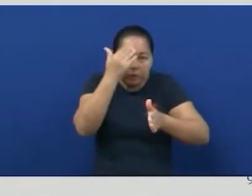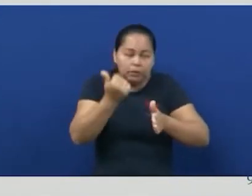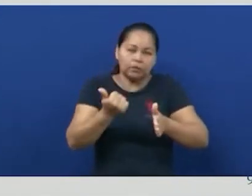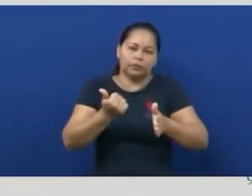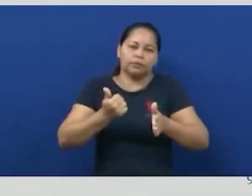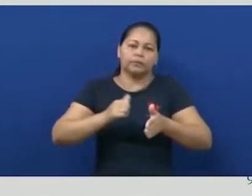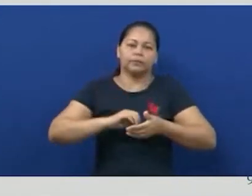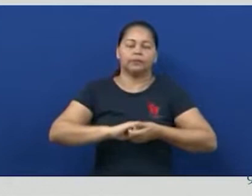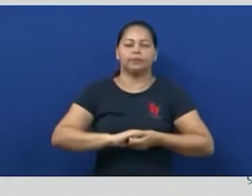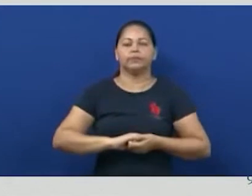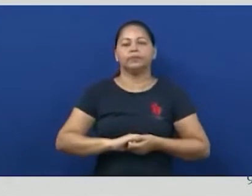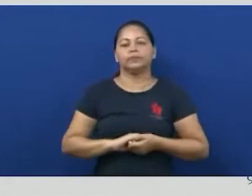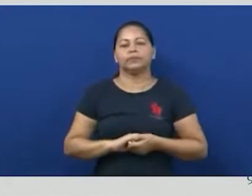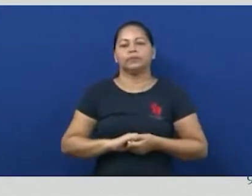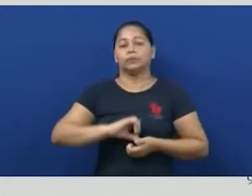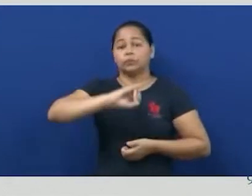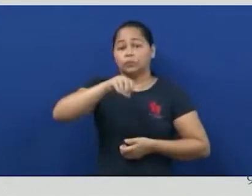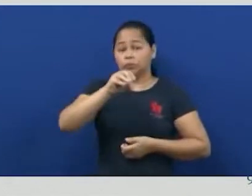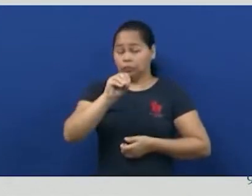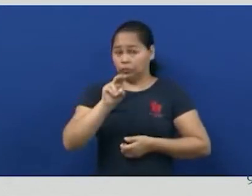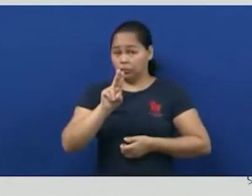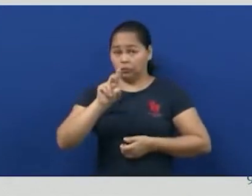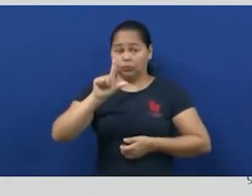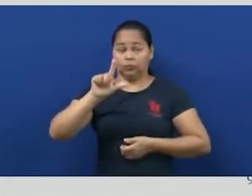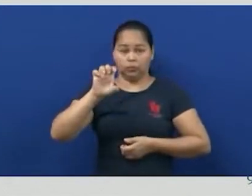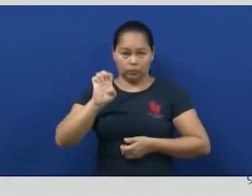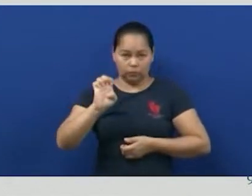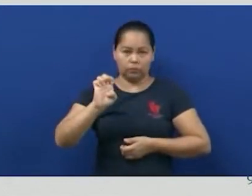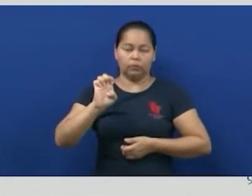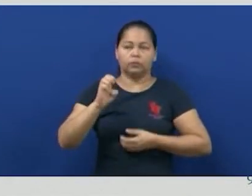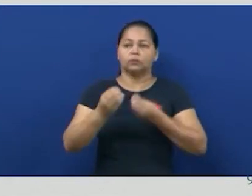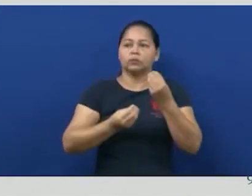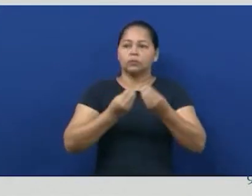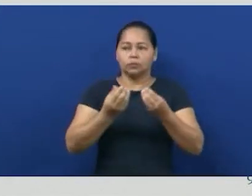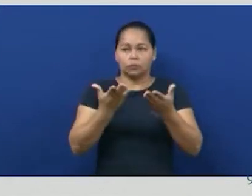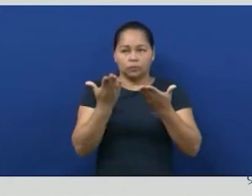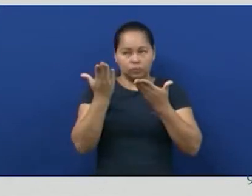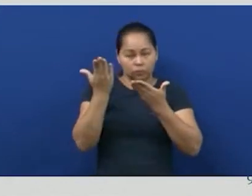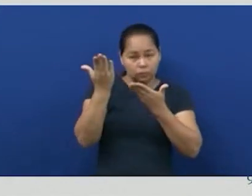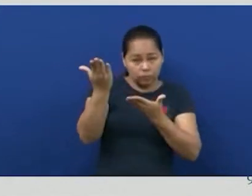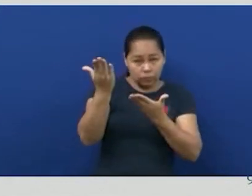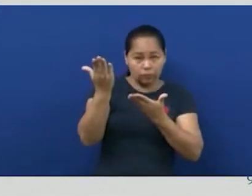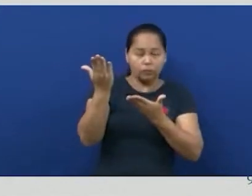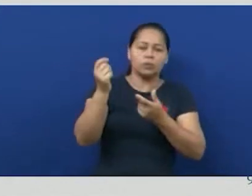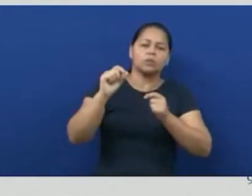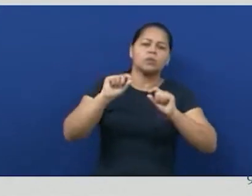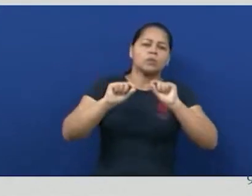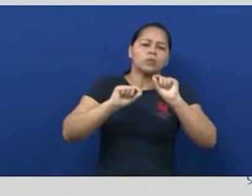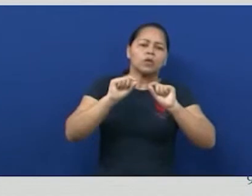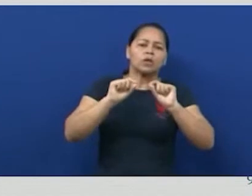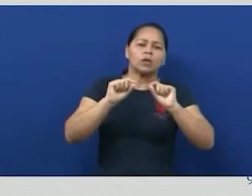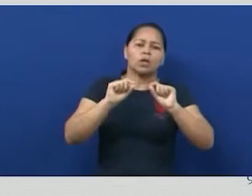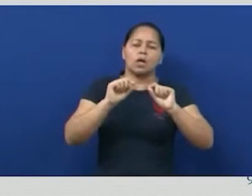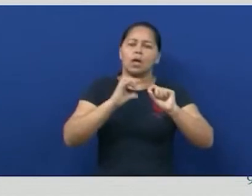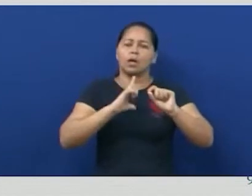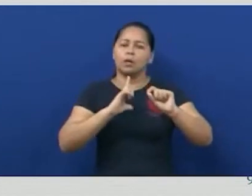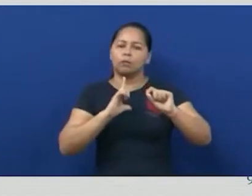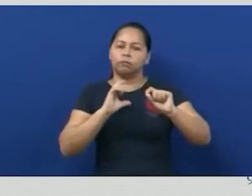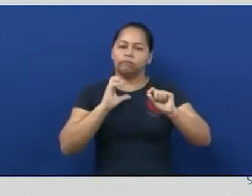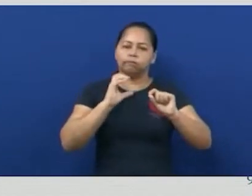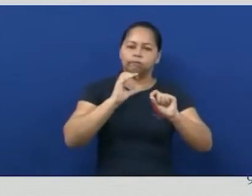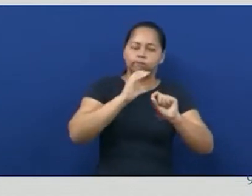Joule. Porém, é usual a gente também encontrar o calor sendo medido em calorias. Ou seja,